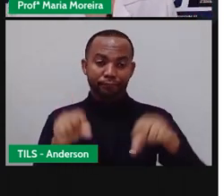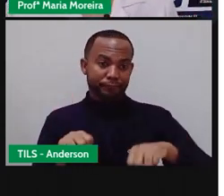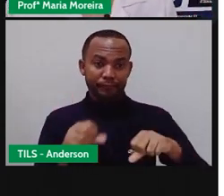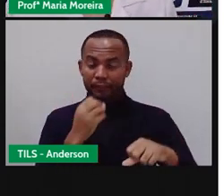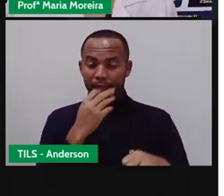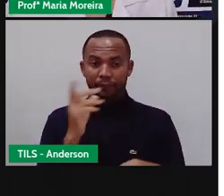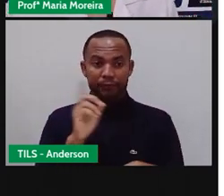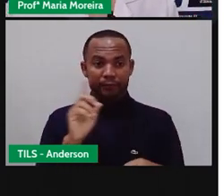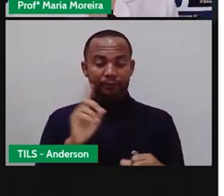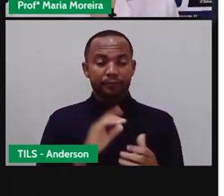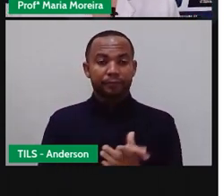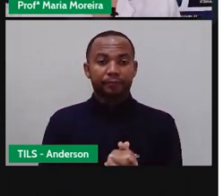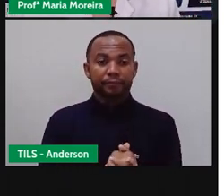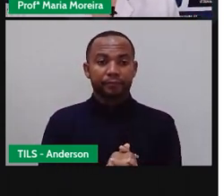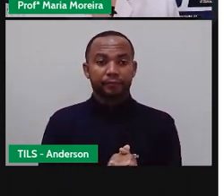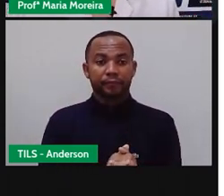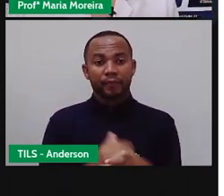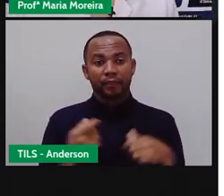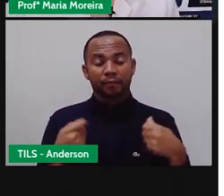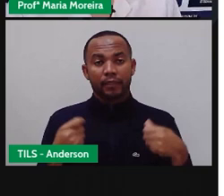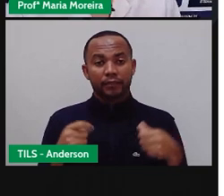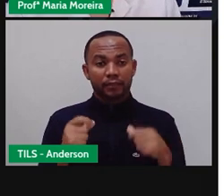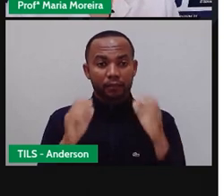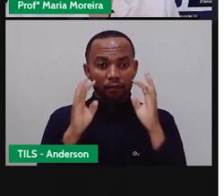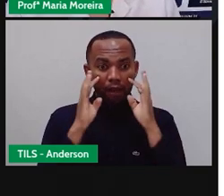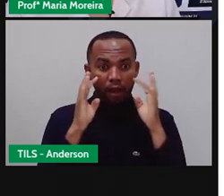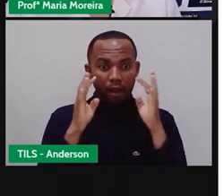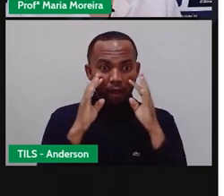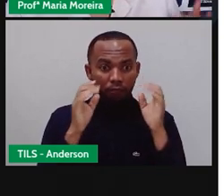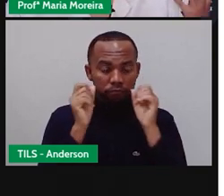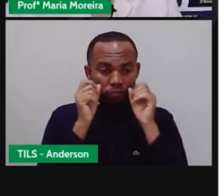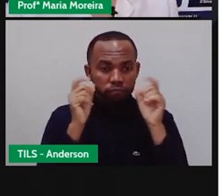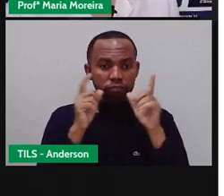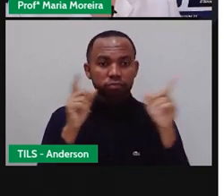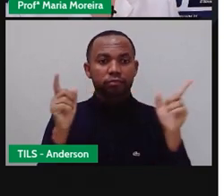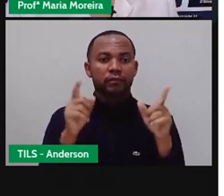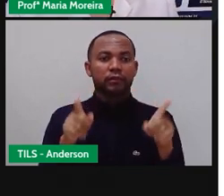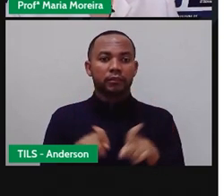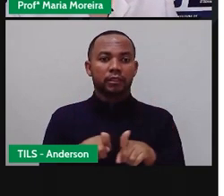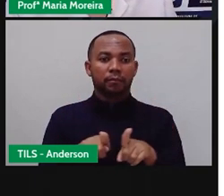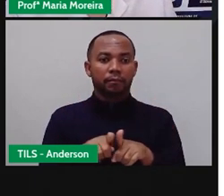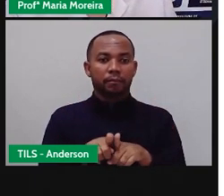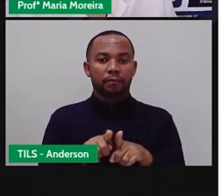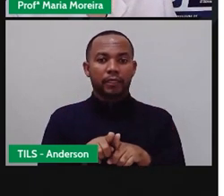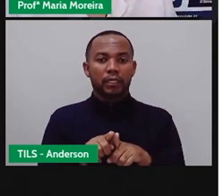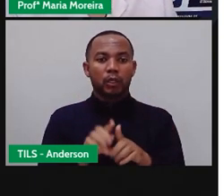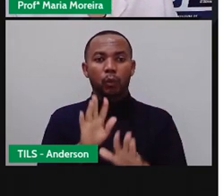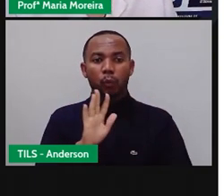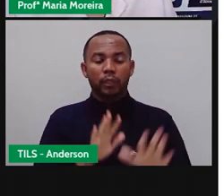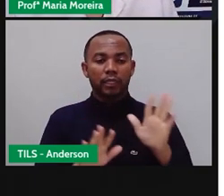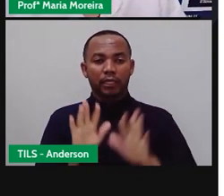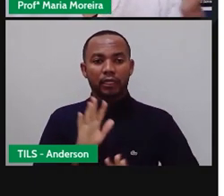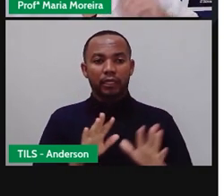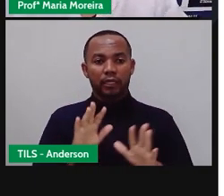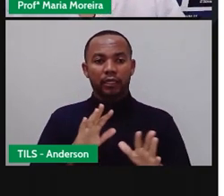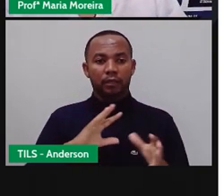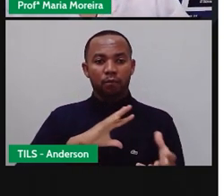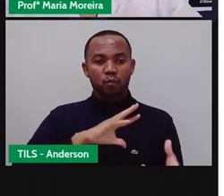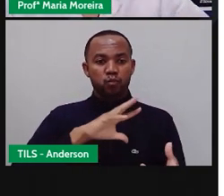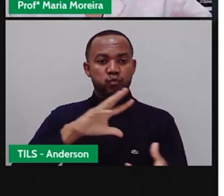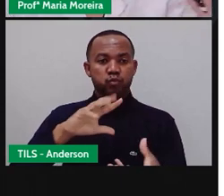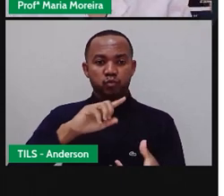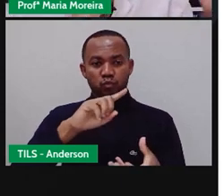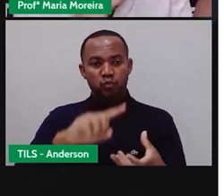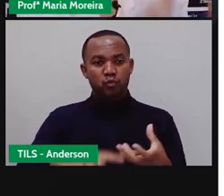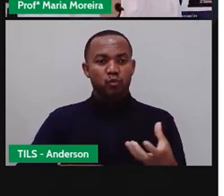forma negativa daí a gente precisa Estar atento a tudo isso e cuidar do nosso planeta terra por outro